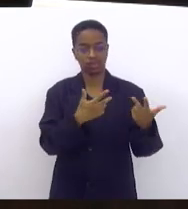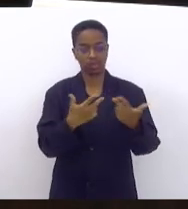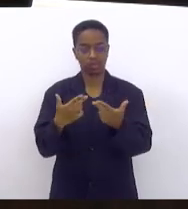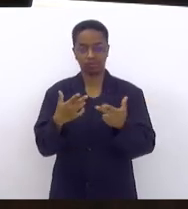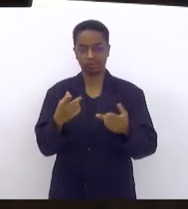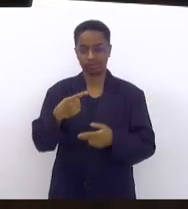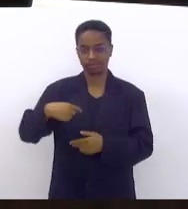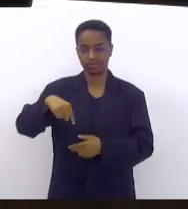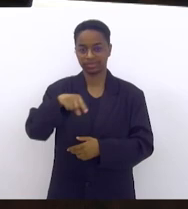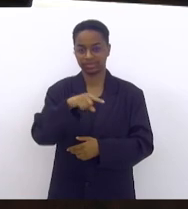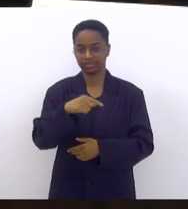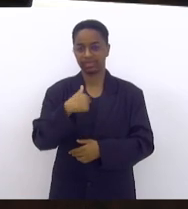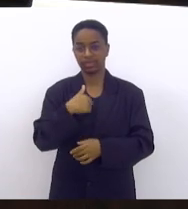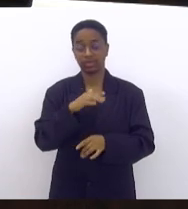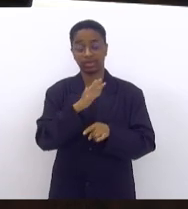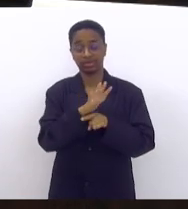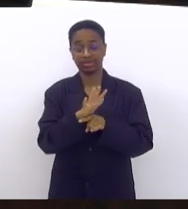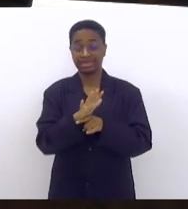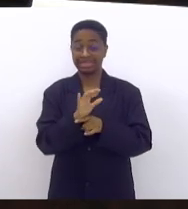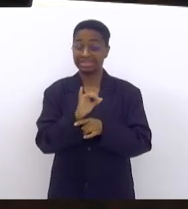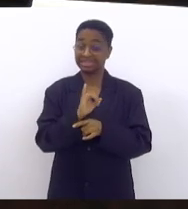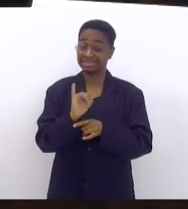quantos segundos?